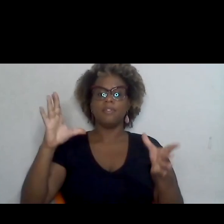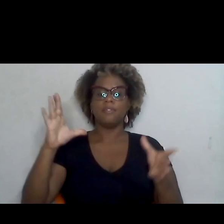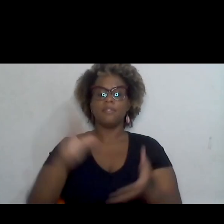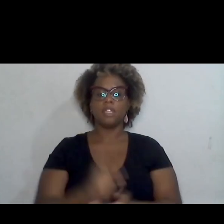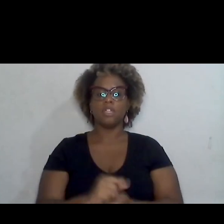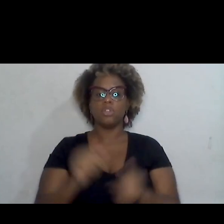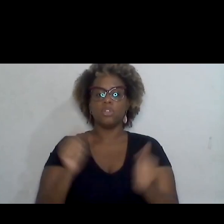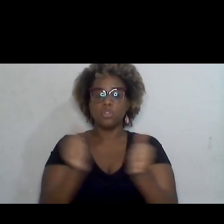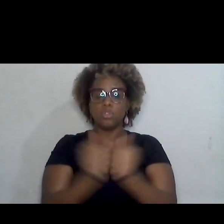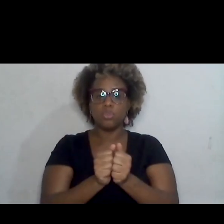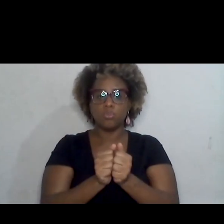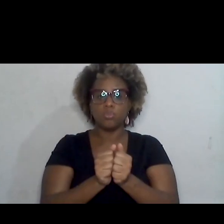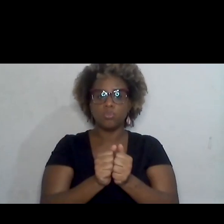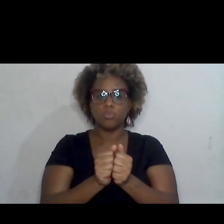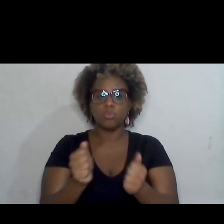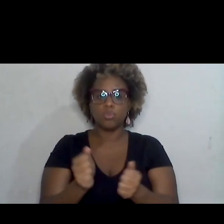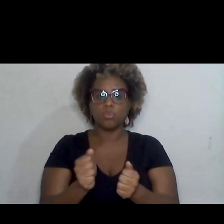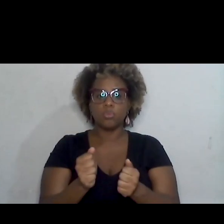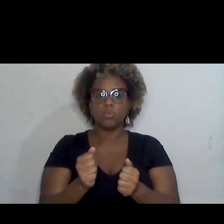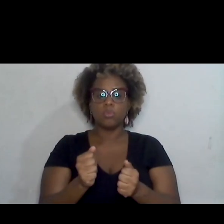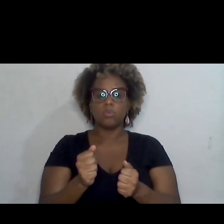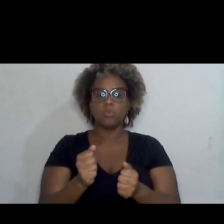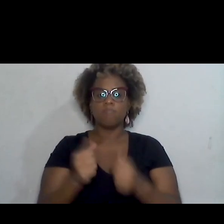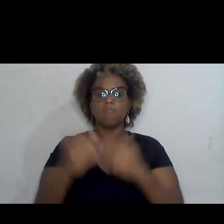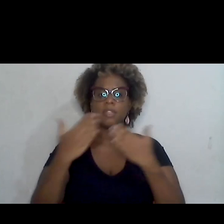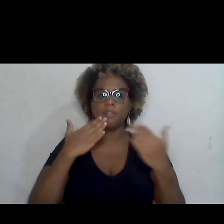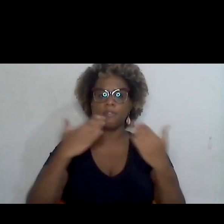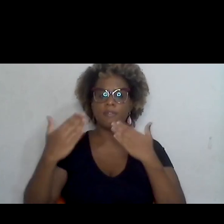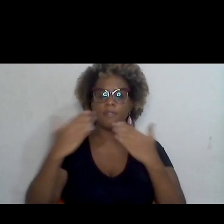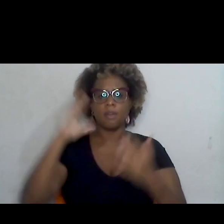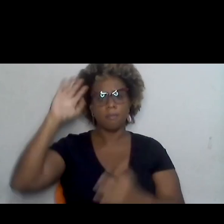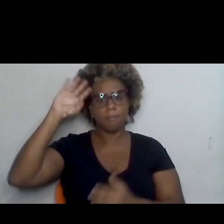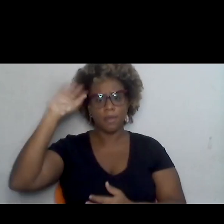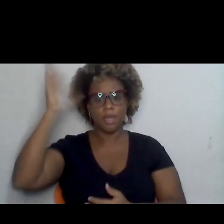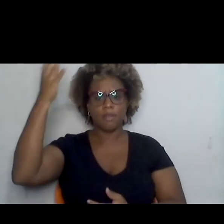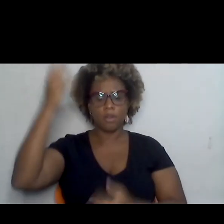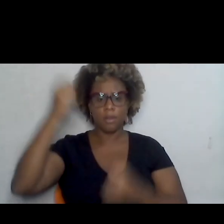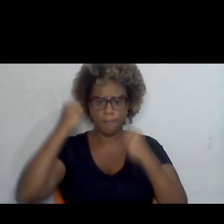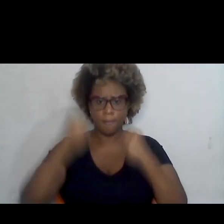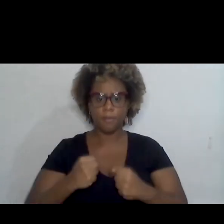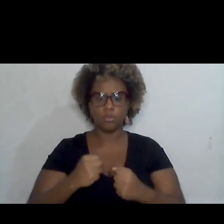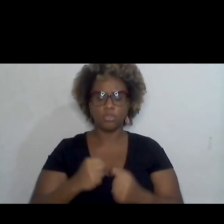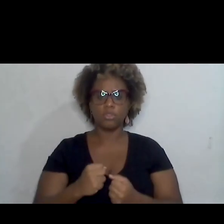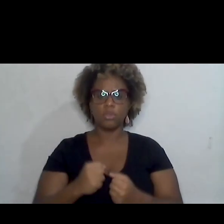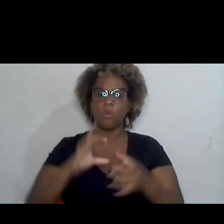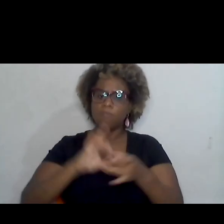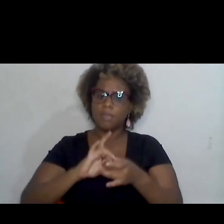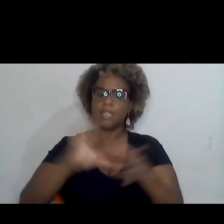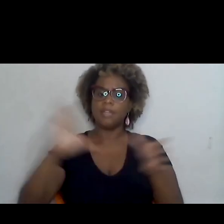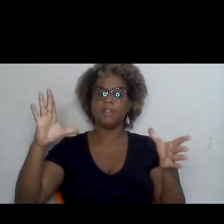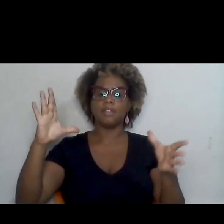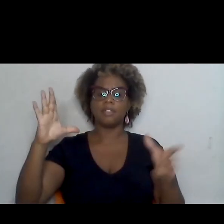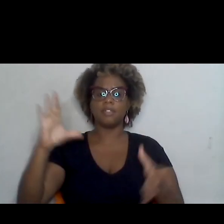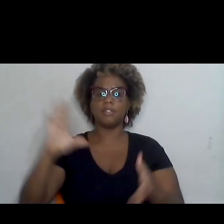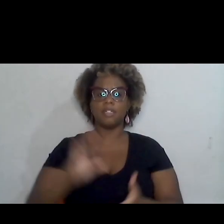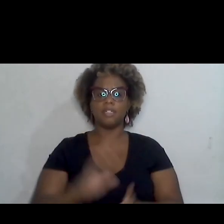a DIRAT, de tocarem isso, porque é assim que as coisas acontecem também. Com liberdade, com autonomia de